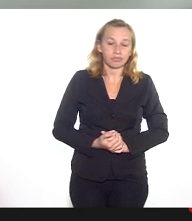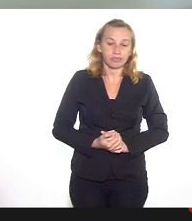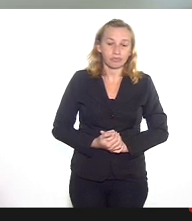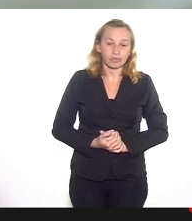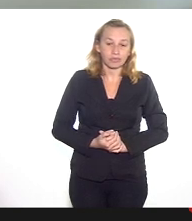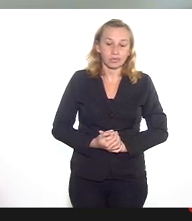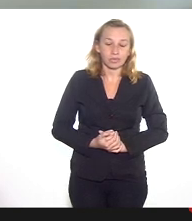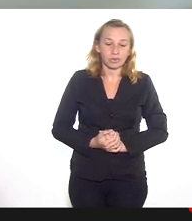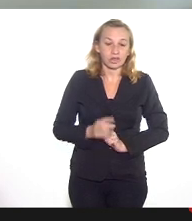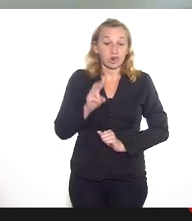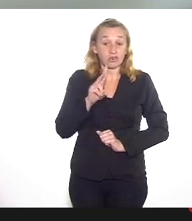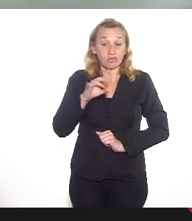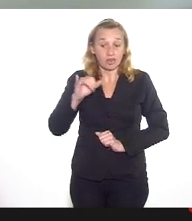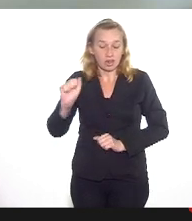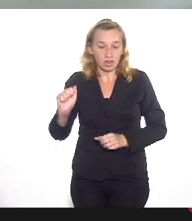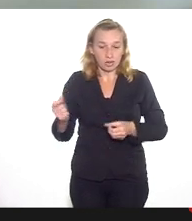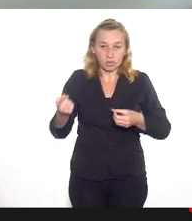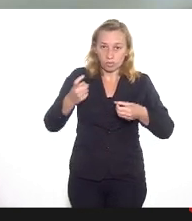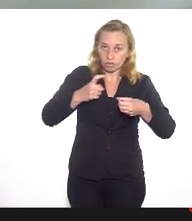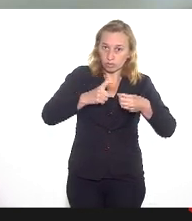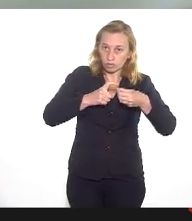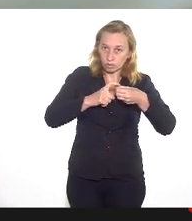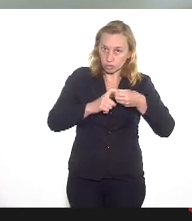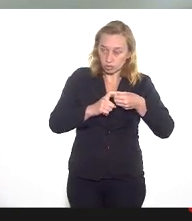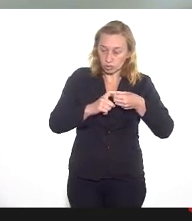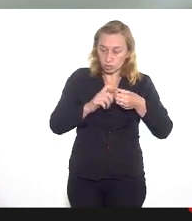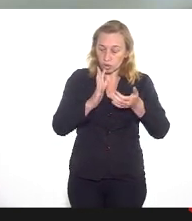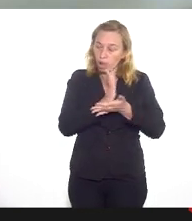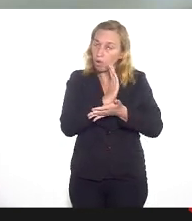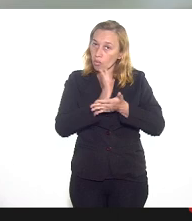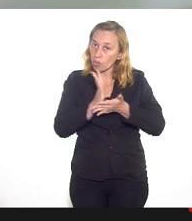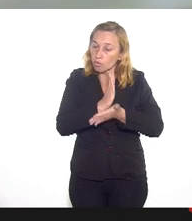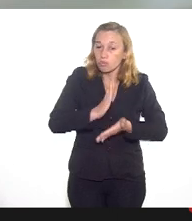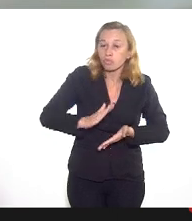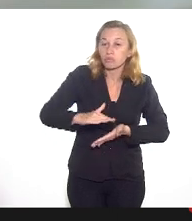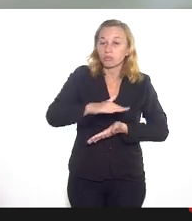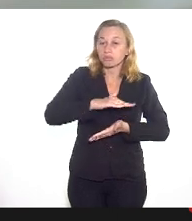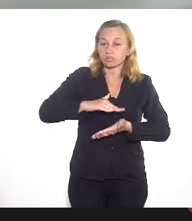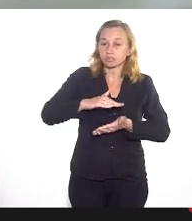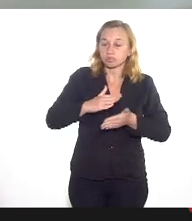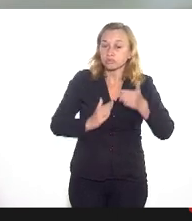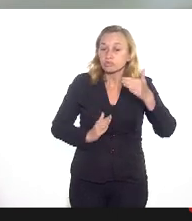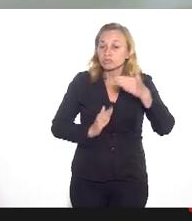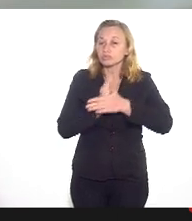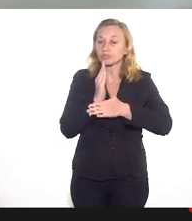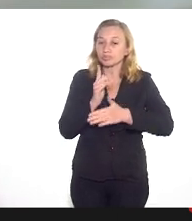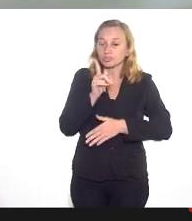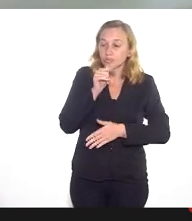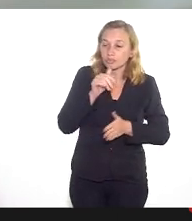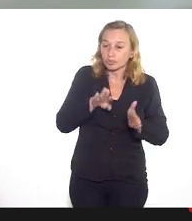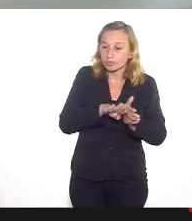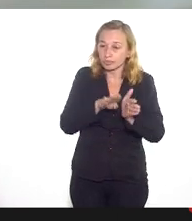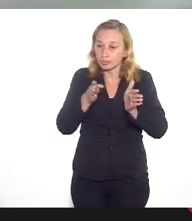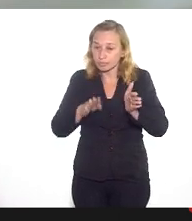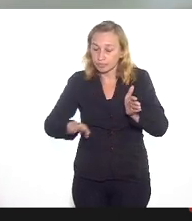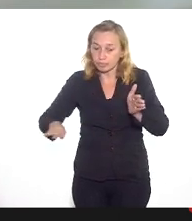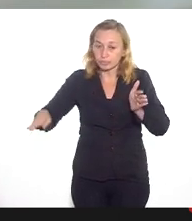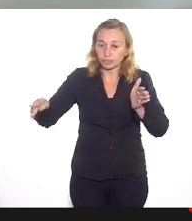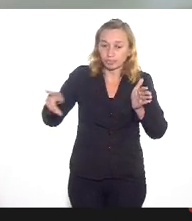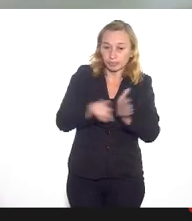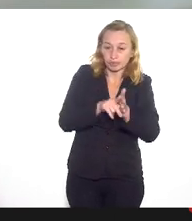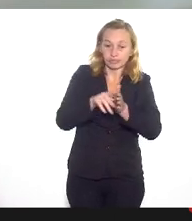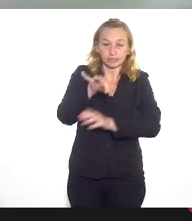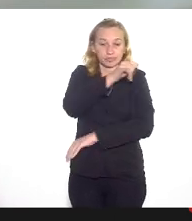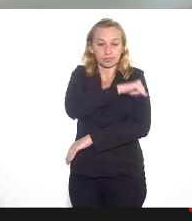via consórcio algum campo dentro dos limites das águas do Estado do Rio de Janeiro de